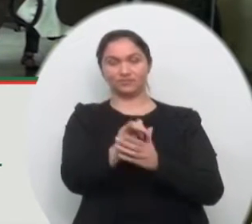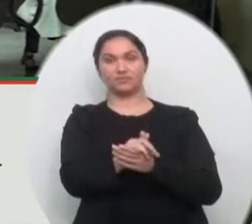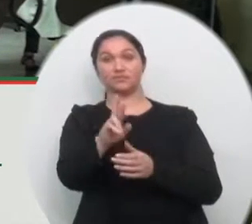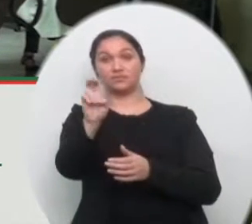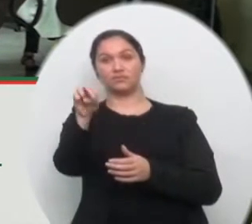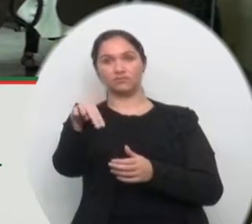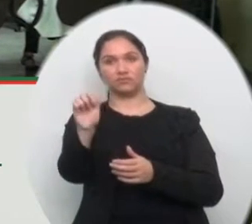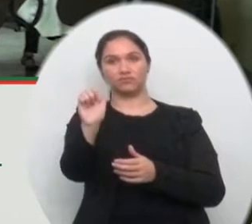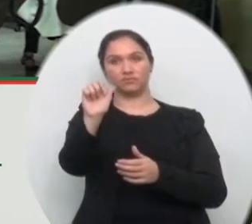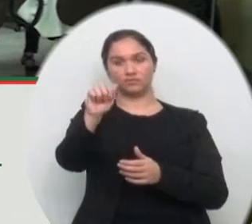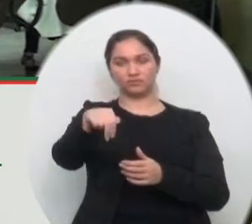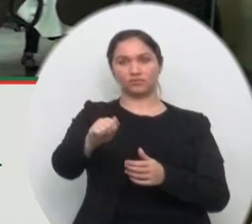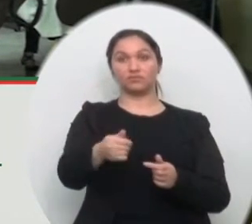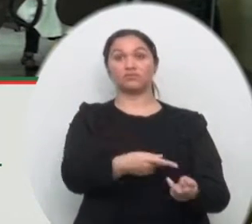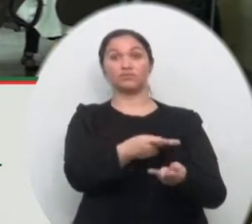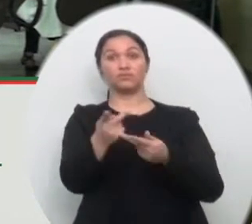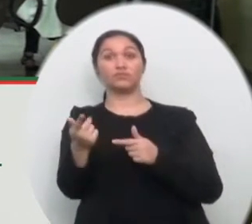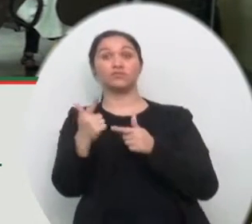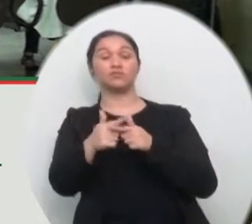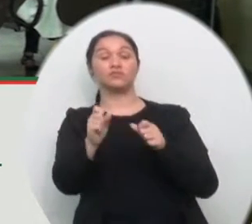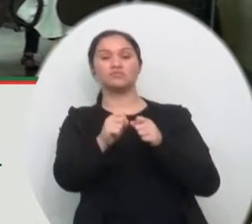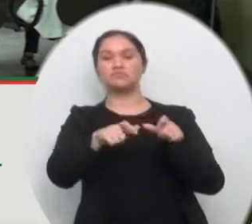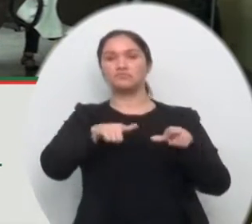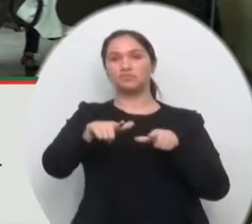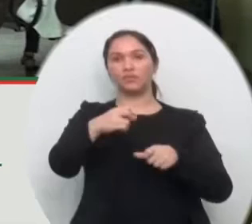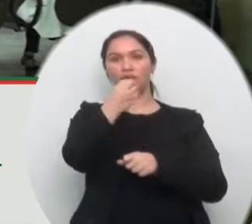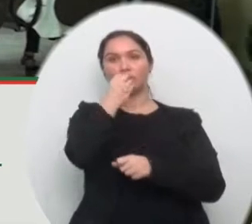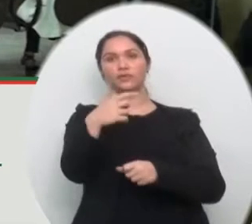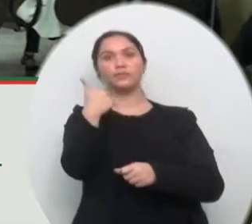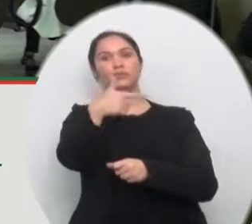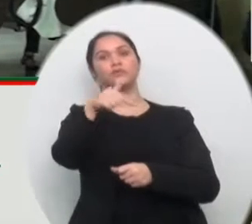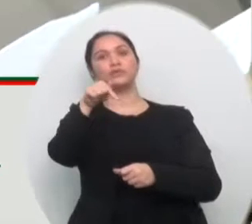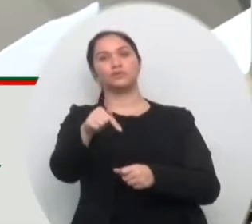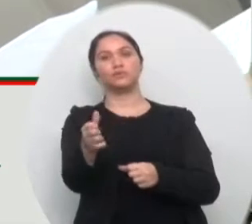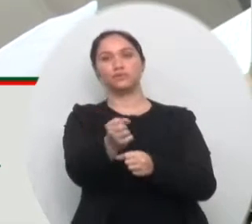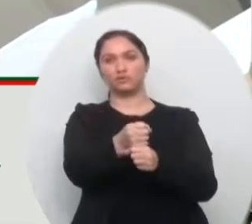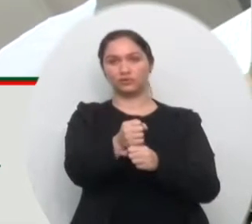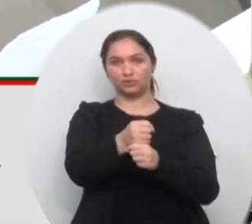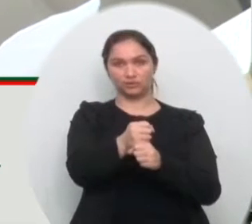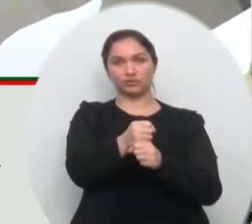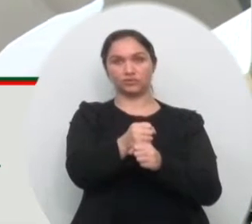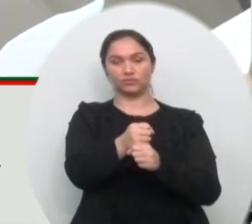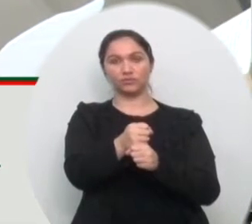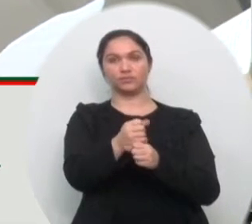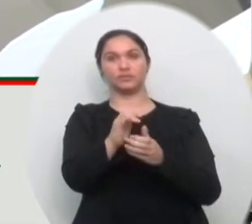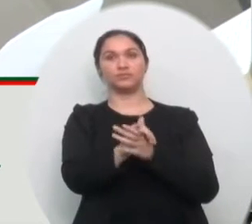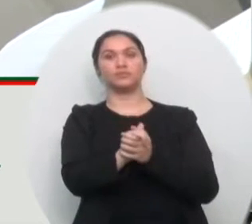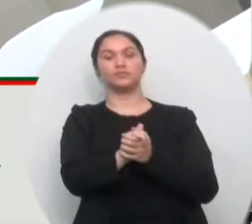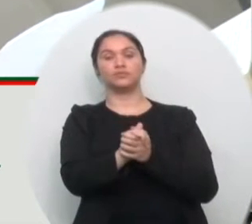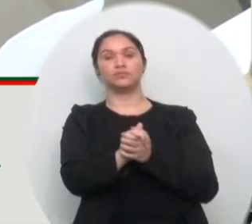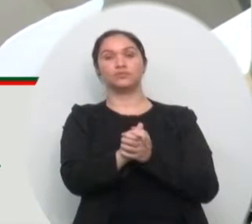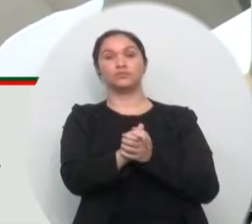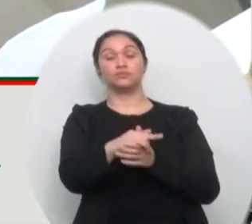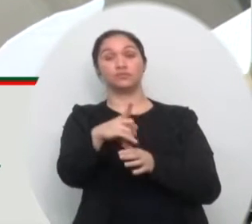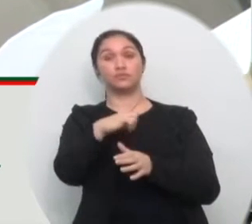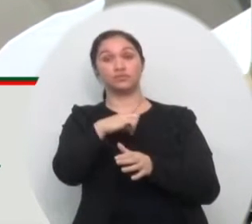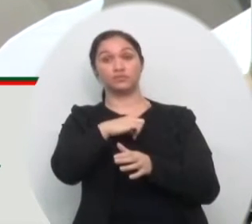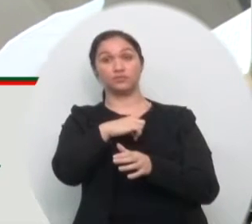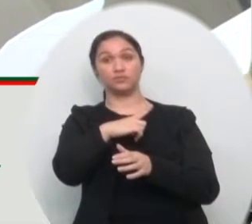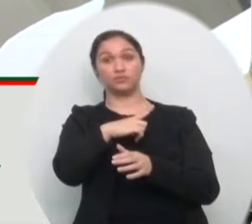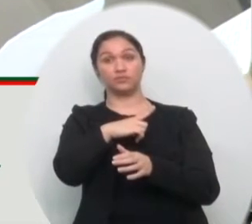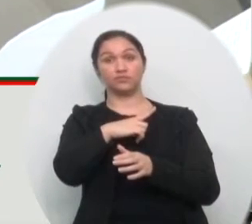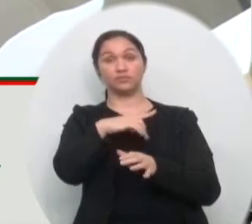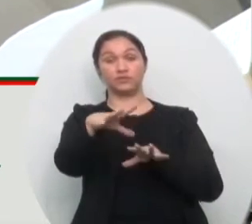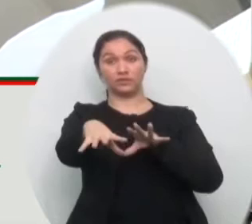pelo trabalho desenvolvido ao longo de 27 anos na carreira na odontologia. Ele possui graduação em